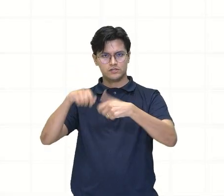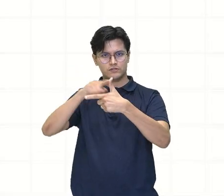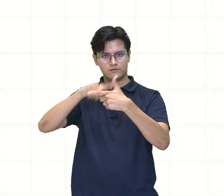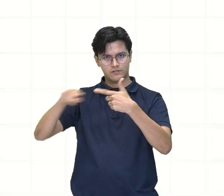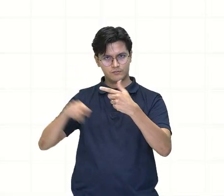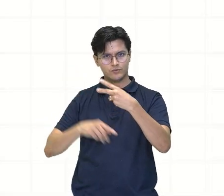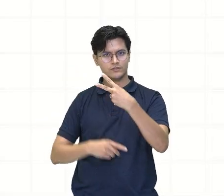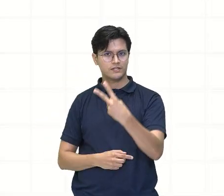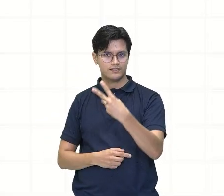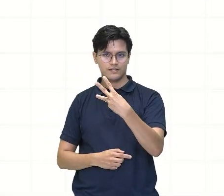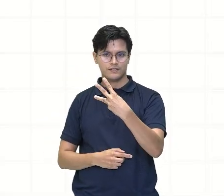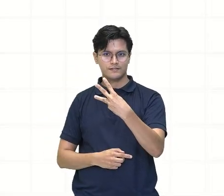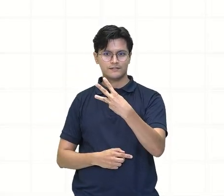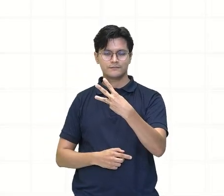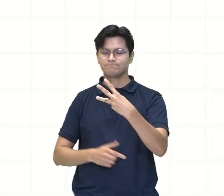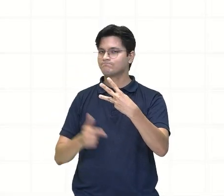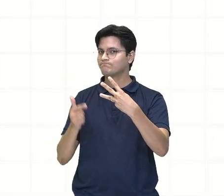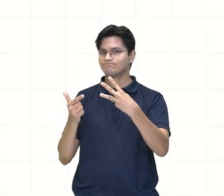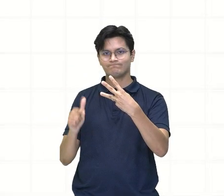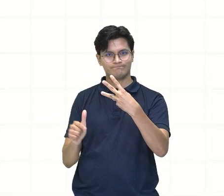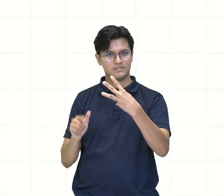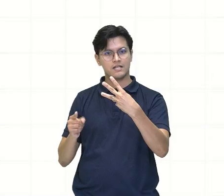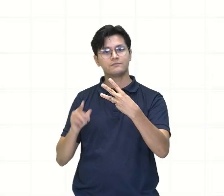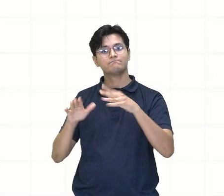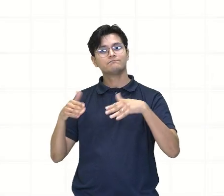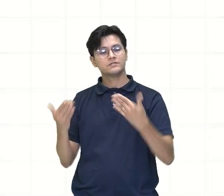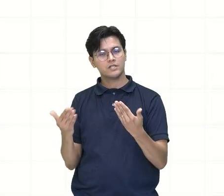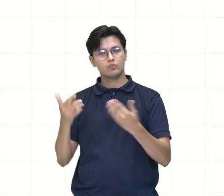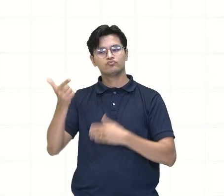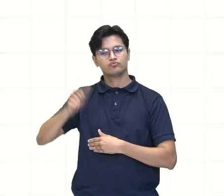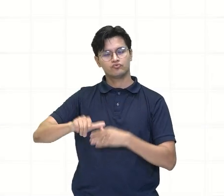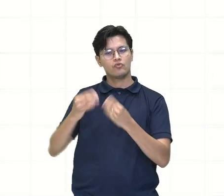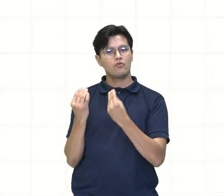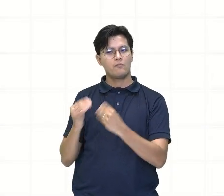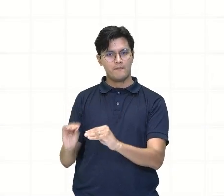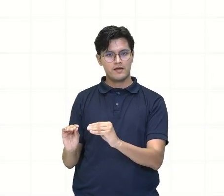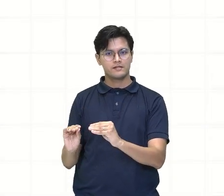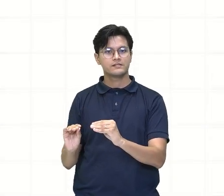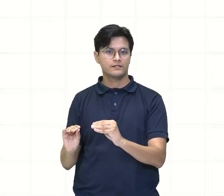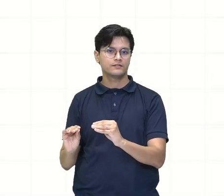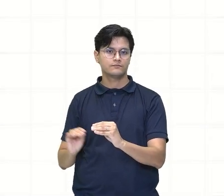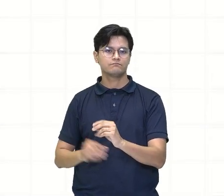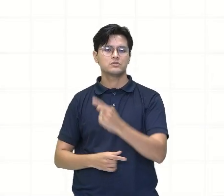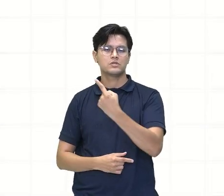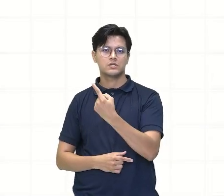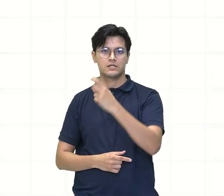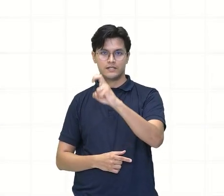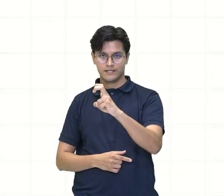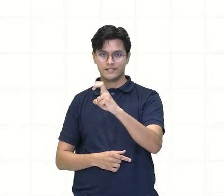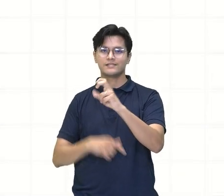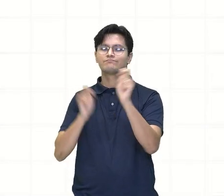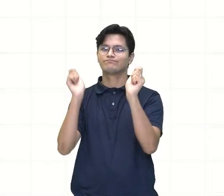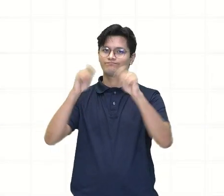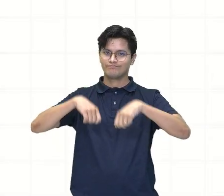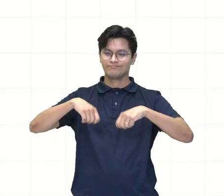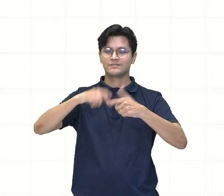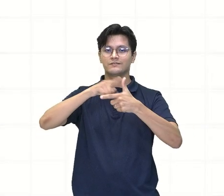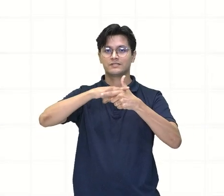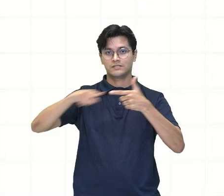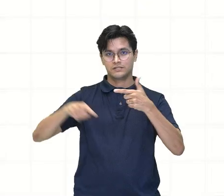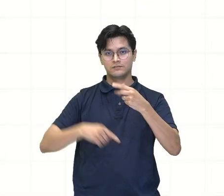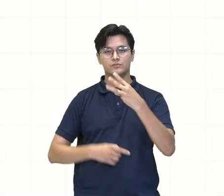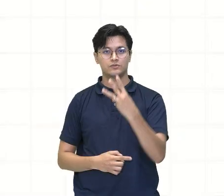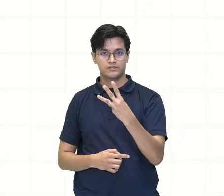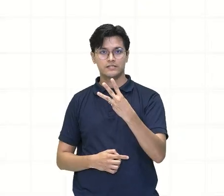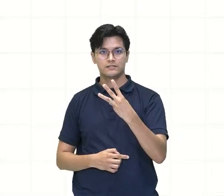5. O 37 dá? Não. 3 mais 7 dá 10. E 10 não dá para dividir por 3. Então eu vou também repetir o